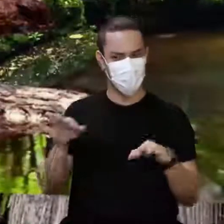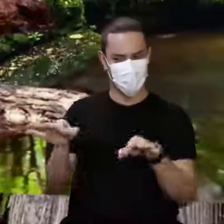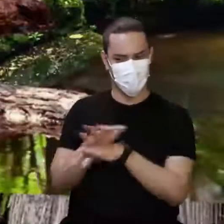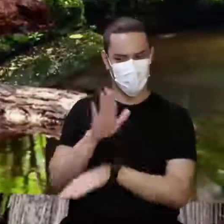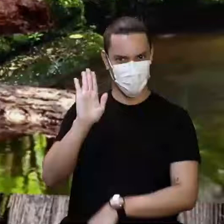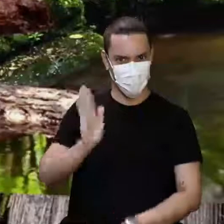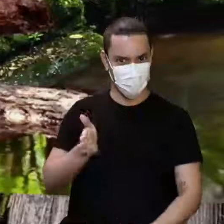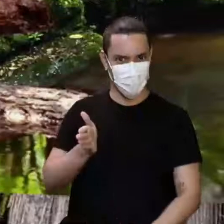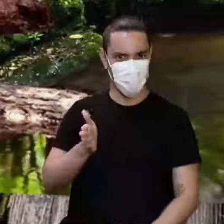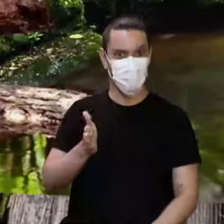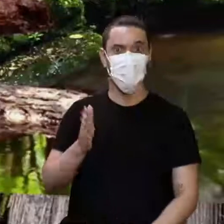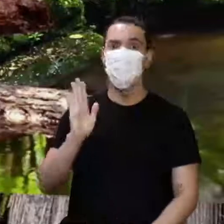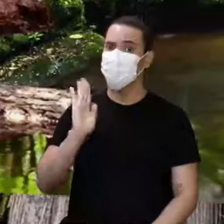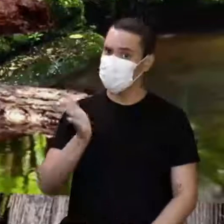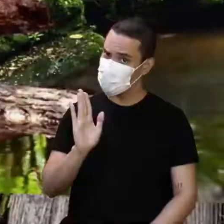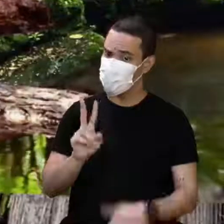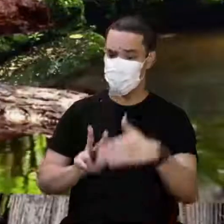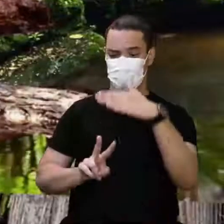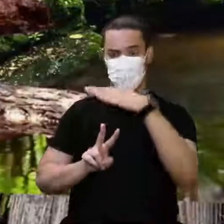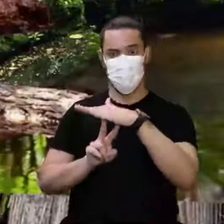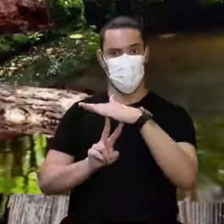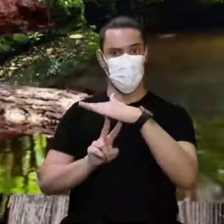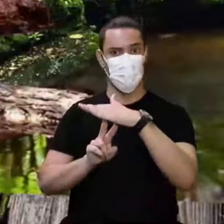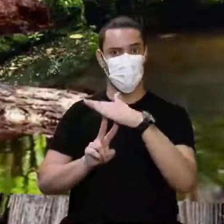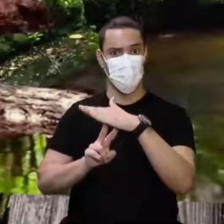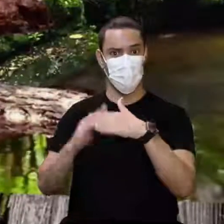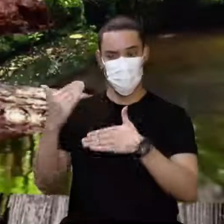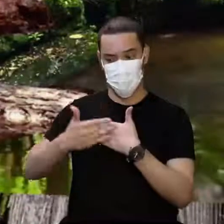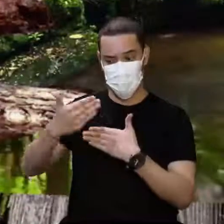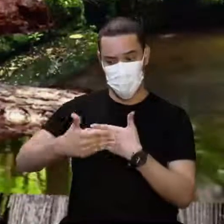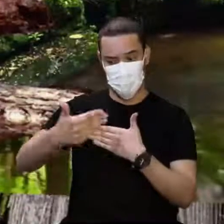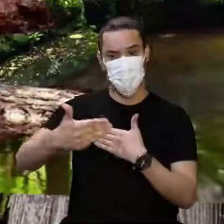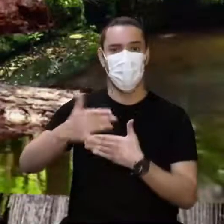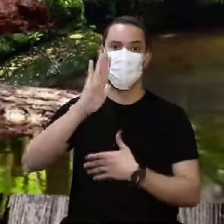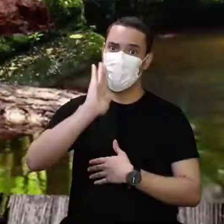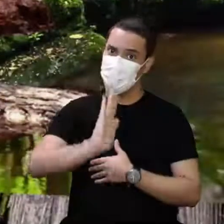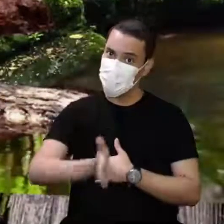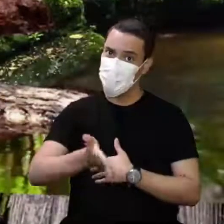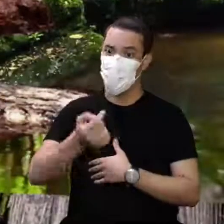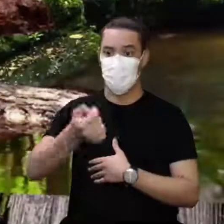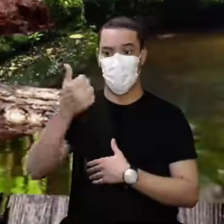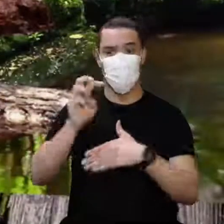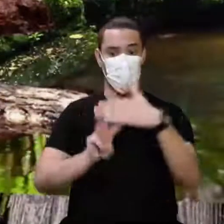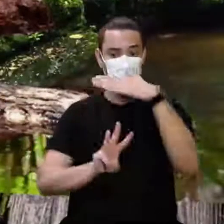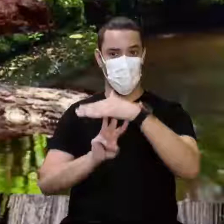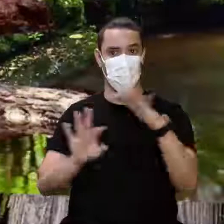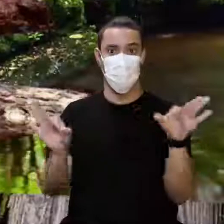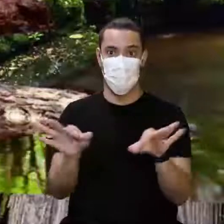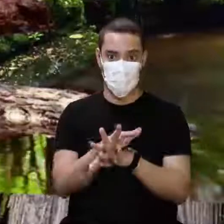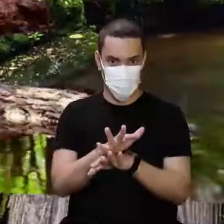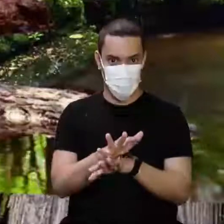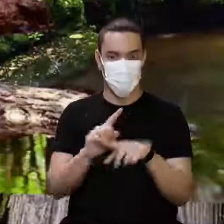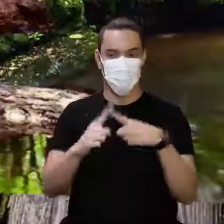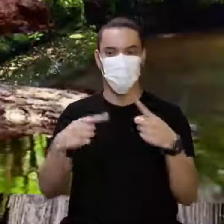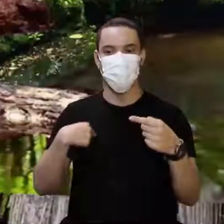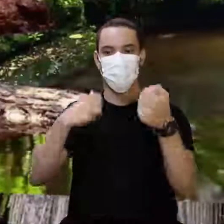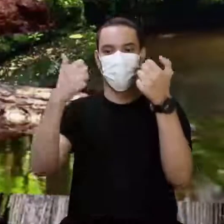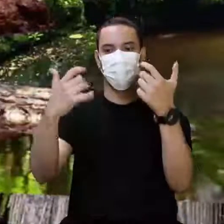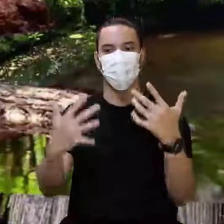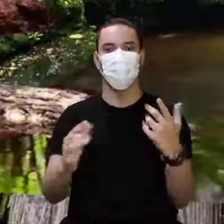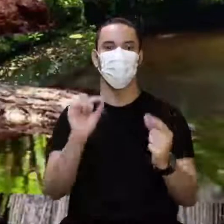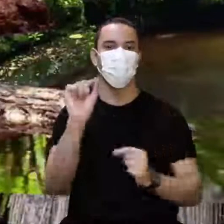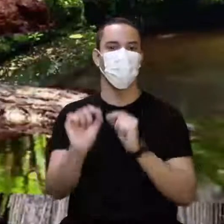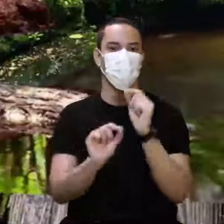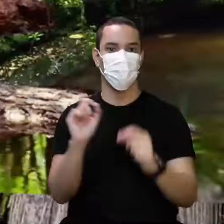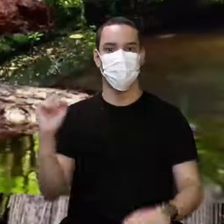assim, professora? Nós estamos num bom caminho já da unidade 2, correto? E a gente está falando sobre o quê?